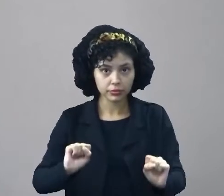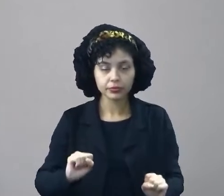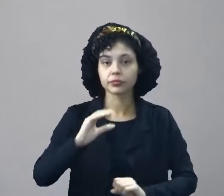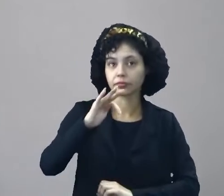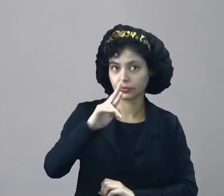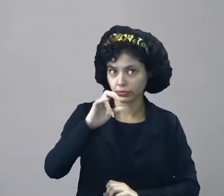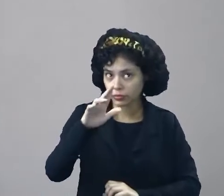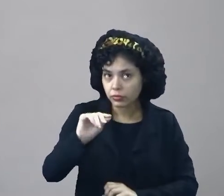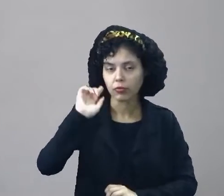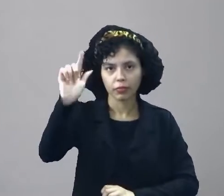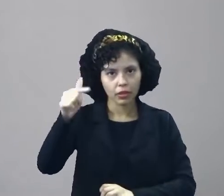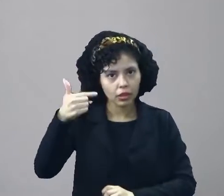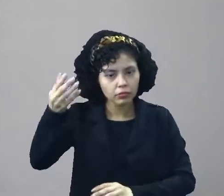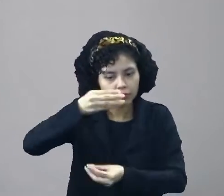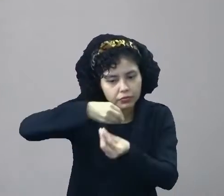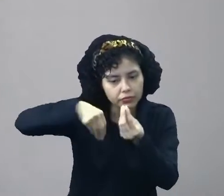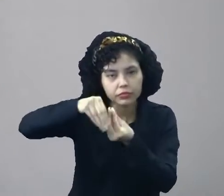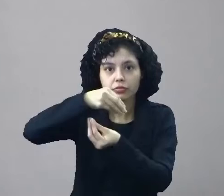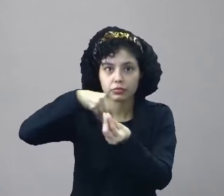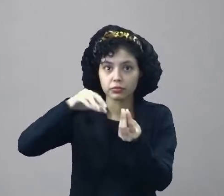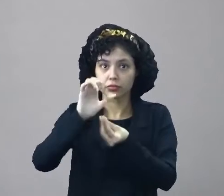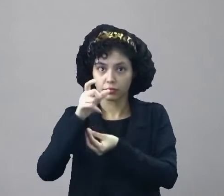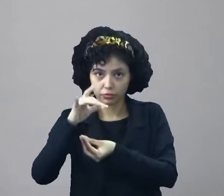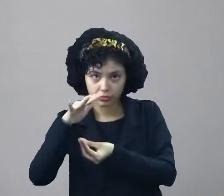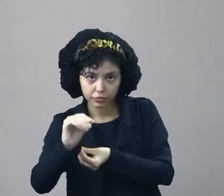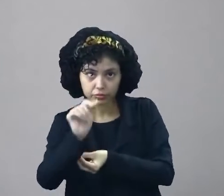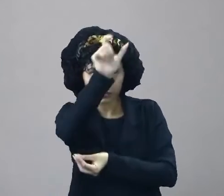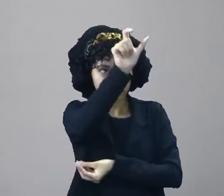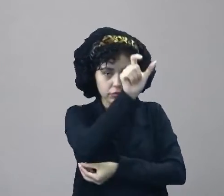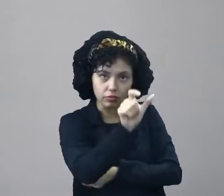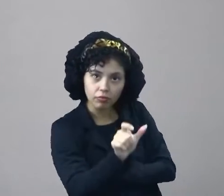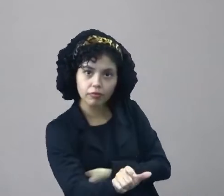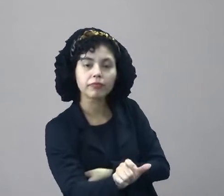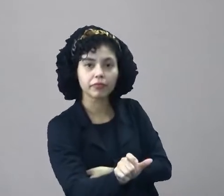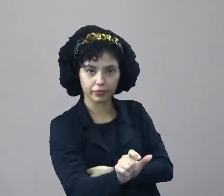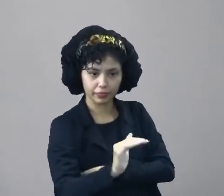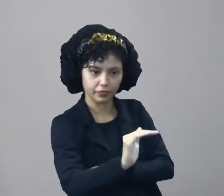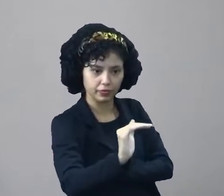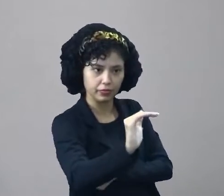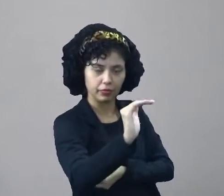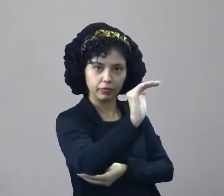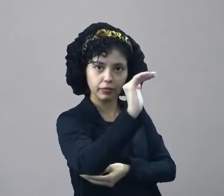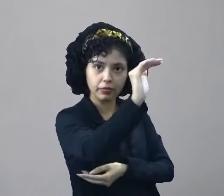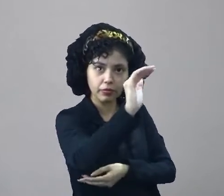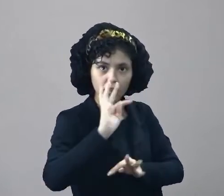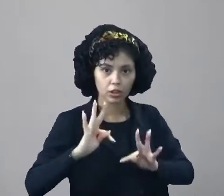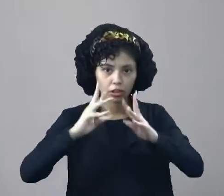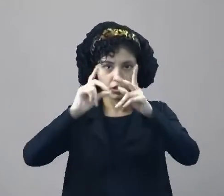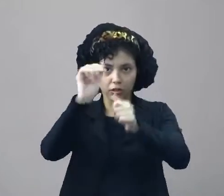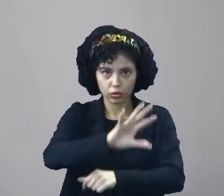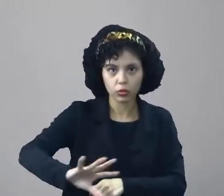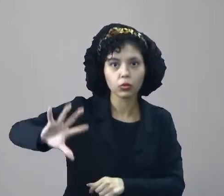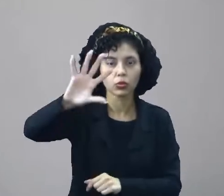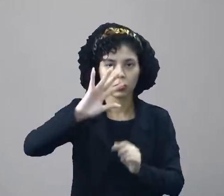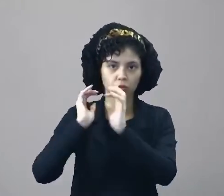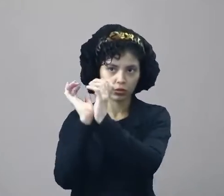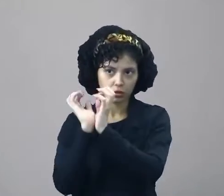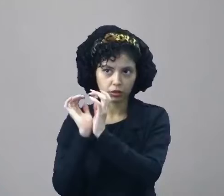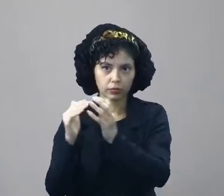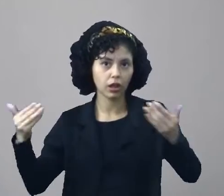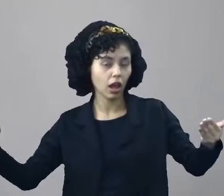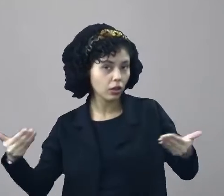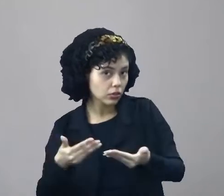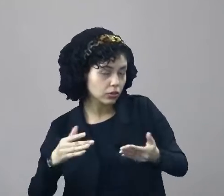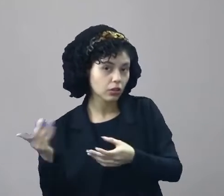central, que é aquele que envolve o encéfalo, a medula, e os componentes que envolvem todo o encéfalo. Agora a gente